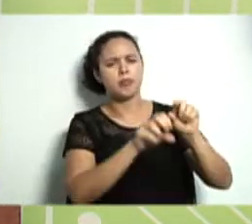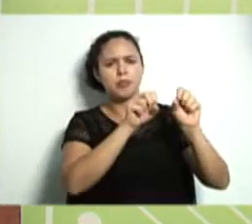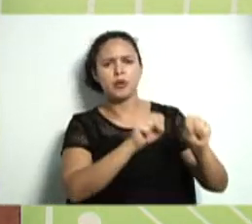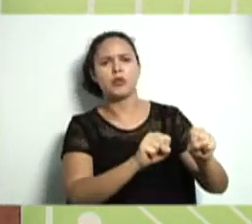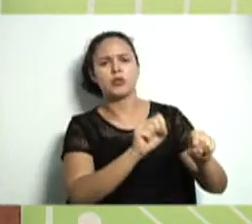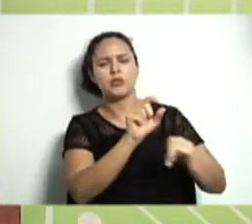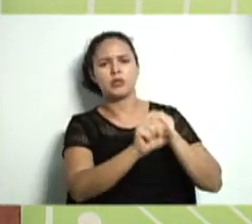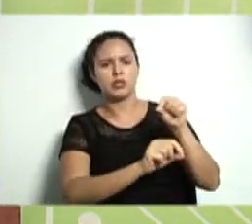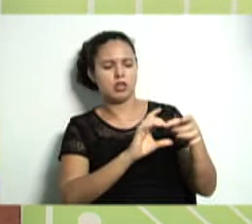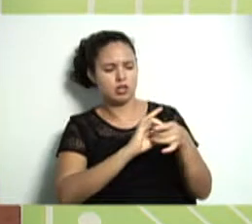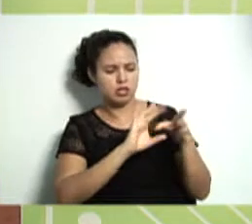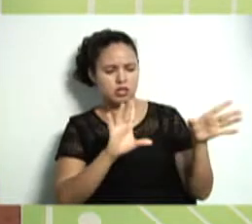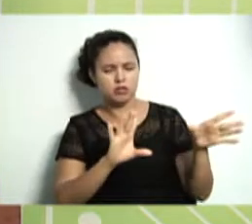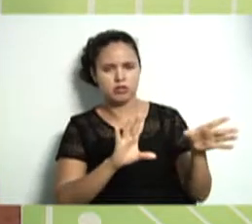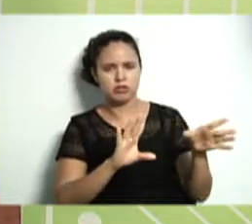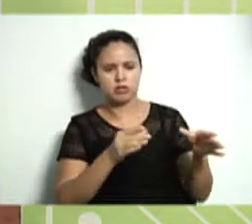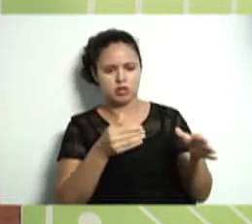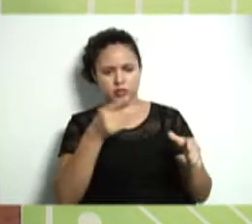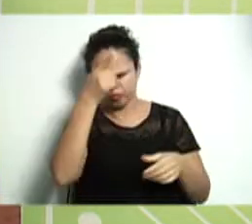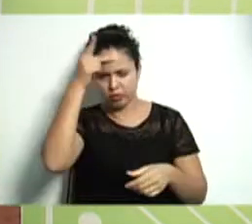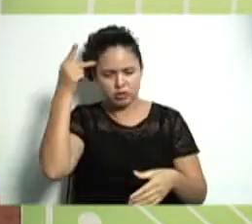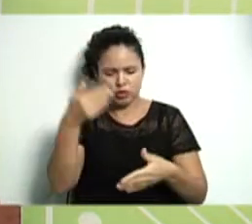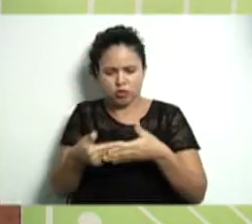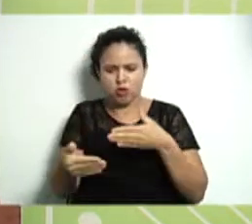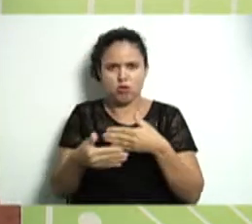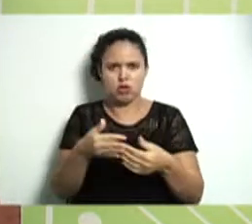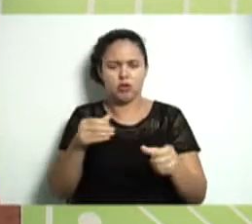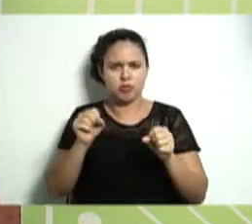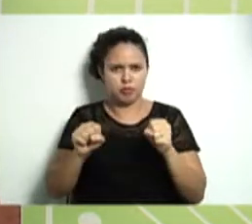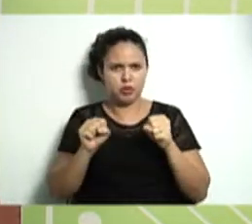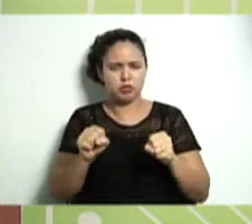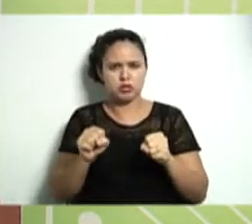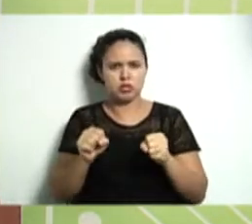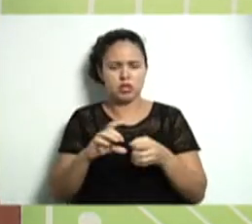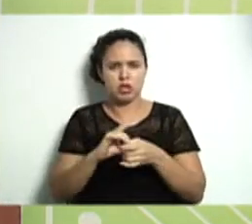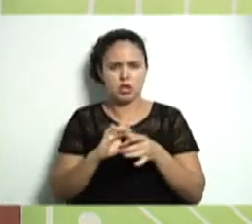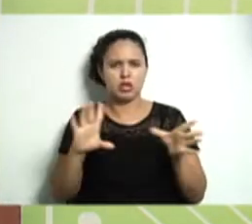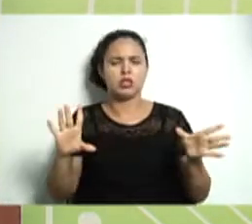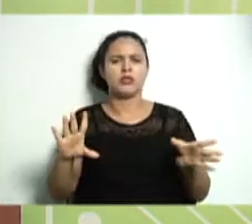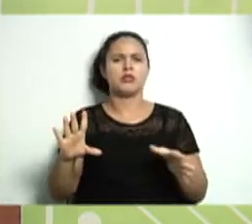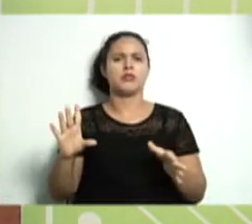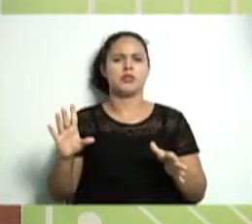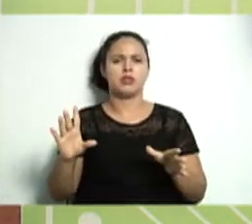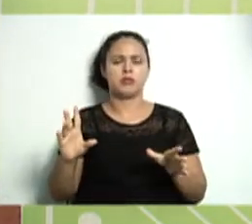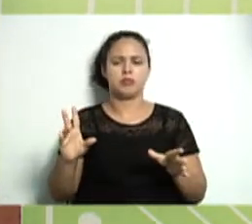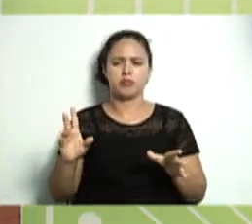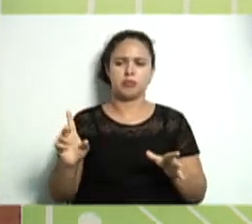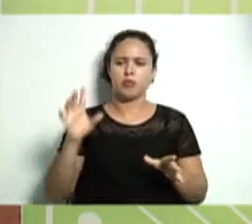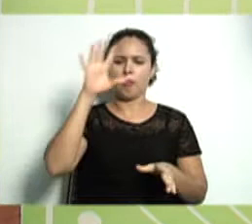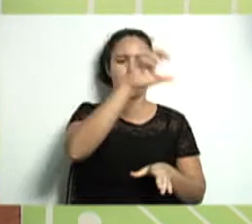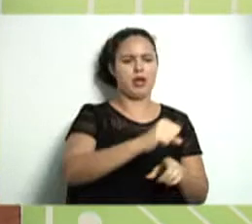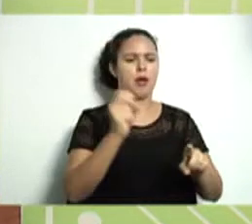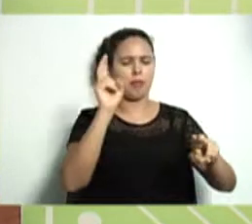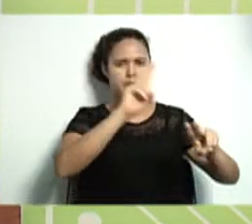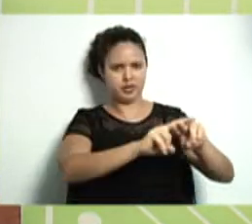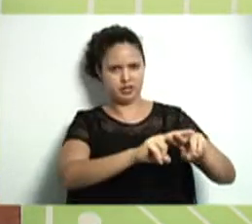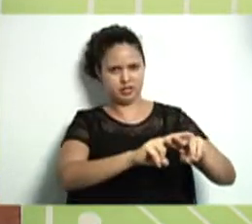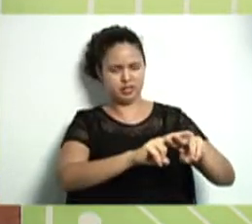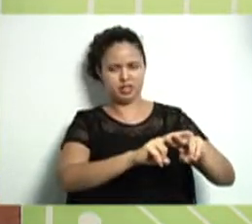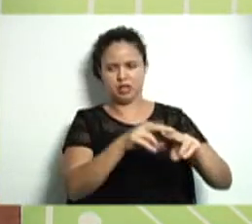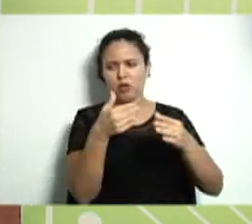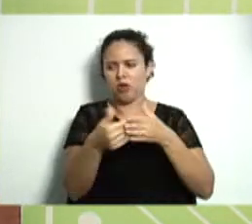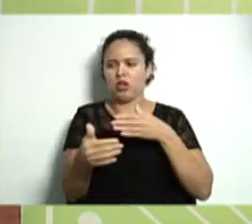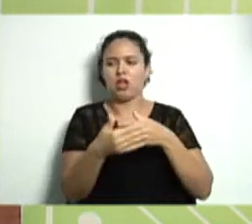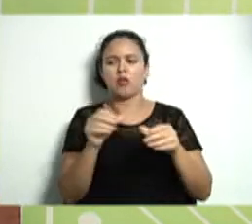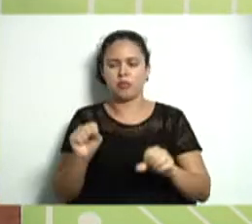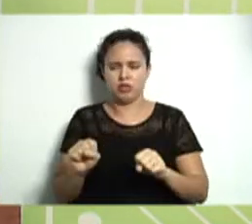coisa. Imagina só se qualquer pessoa estivesse autorizada a prender as pessoas, né? Isso não